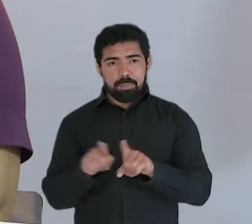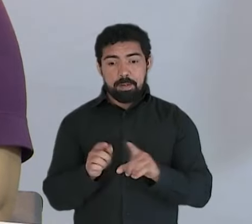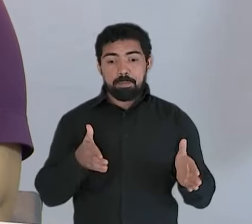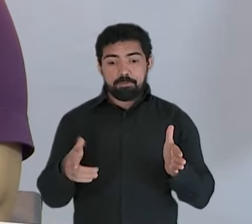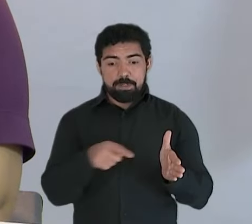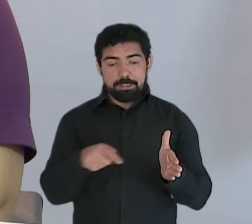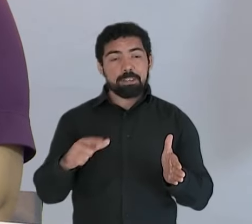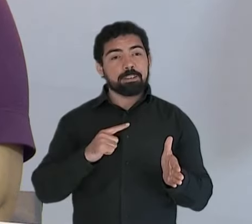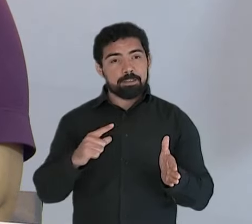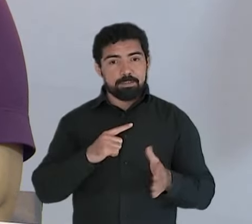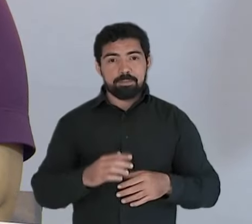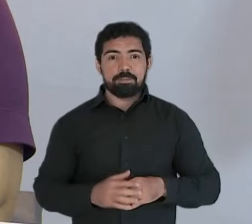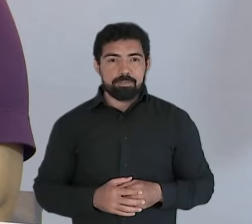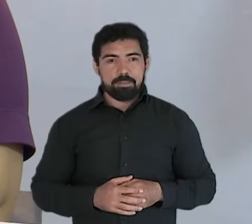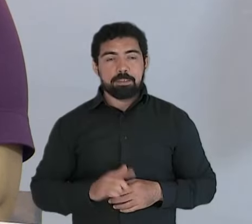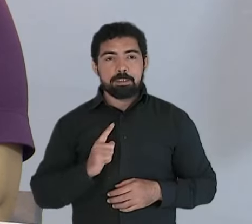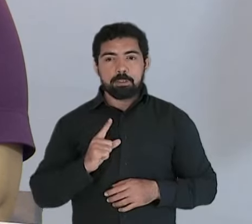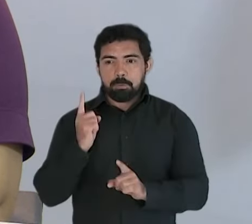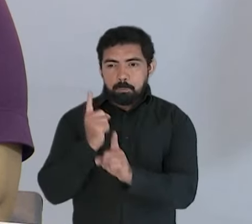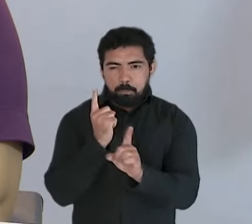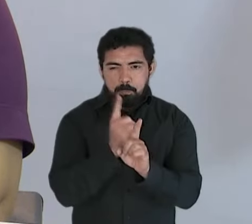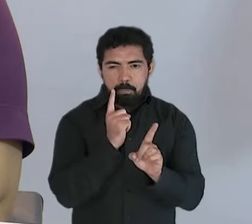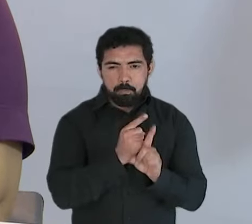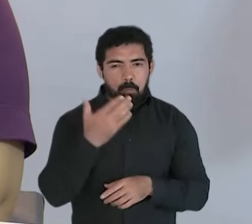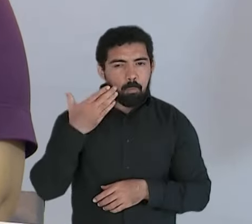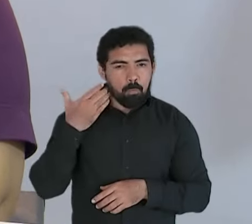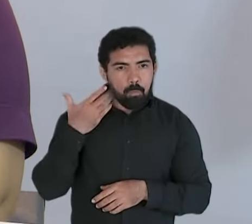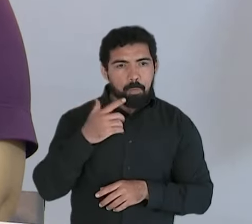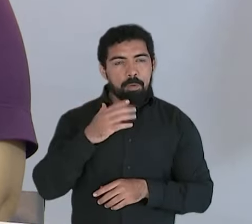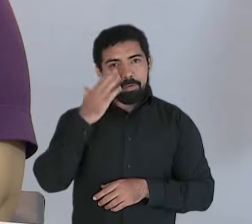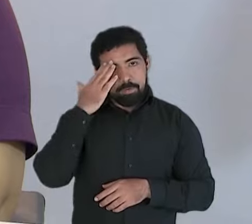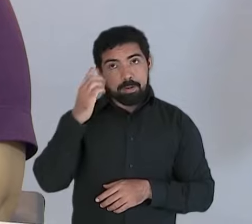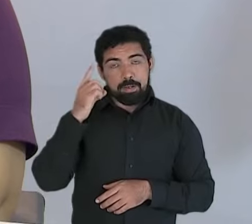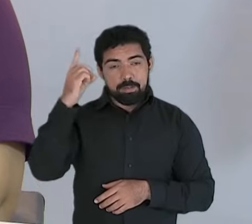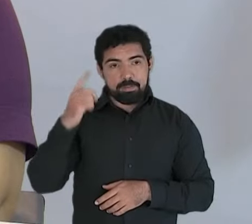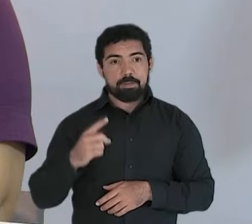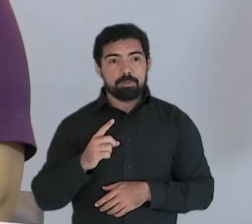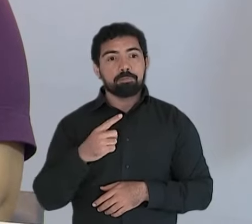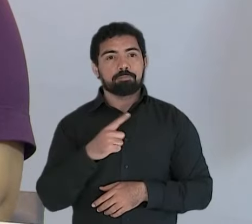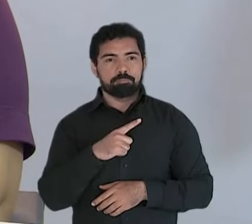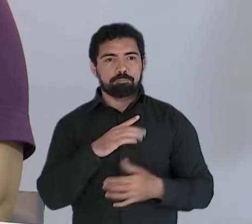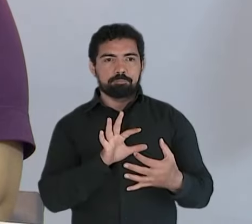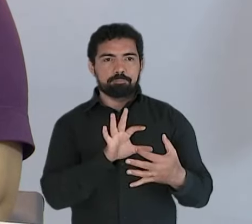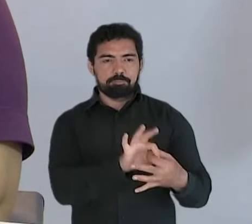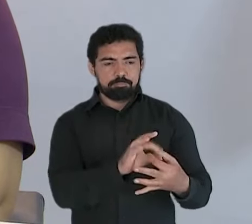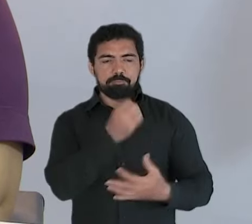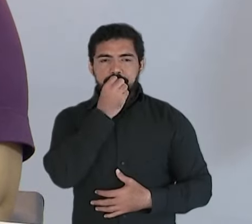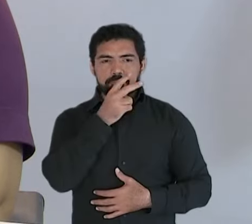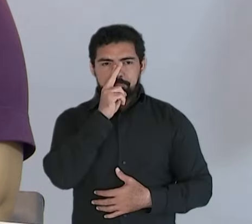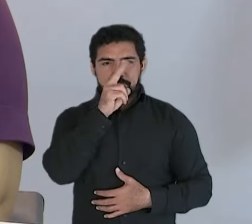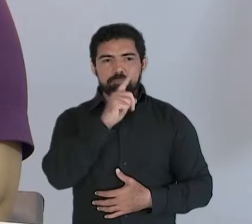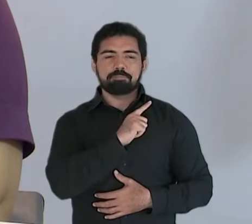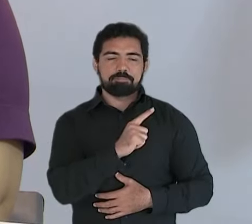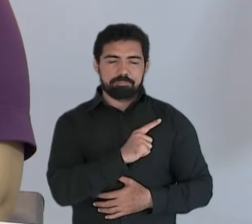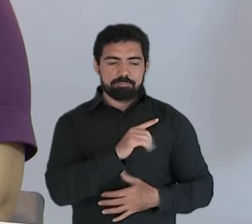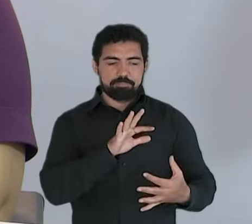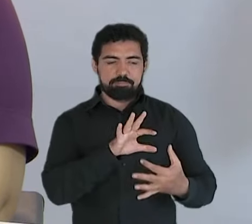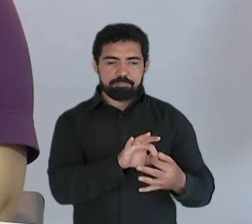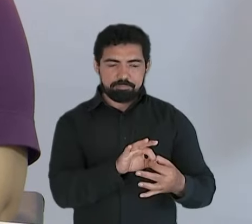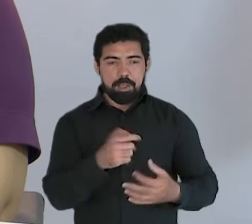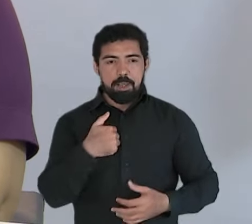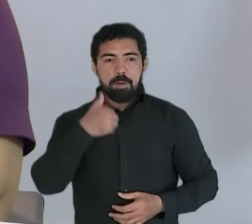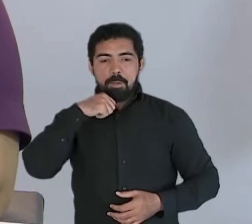fase. As descobertas dele, e graças a Deus a gente tem um vínculo bastante forte, então tudo